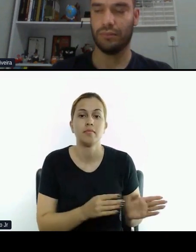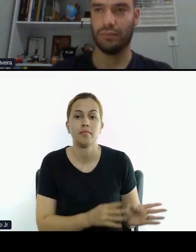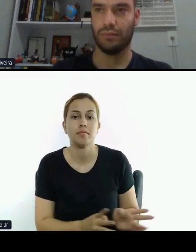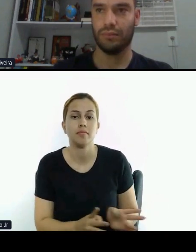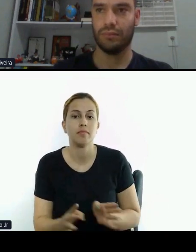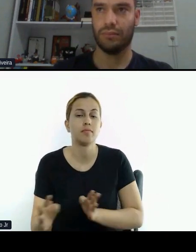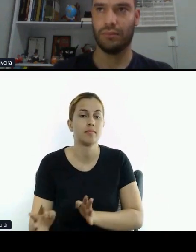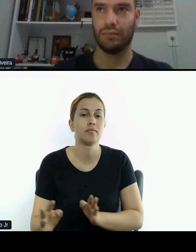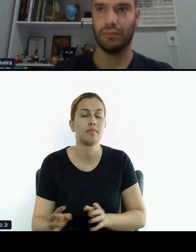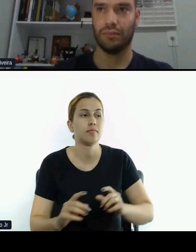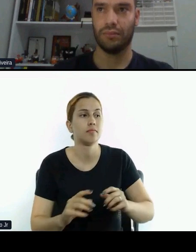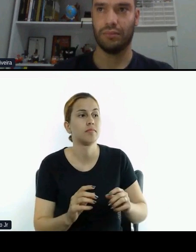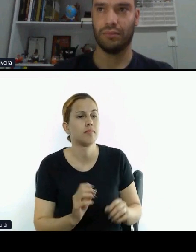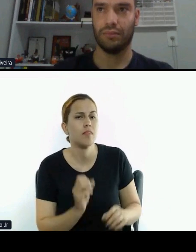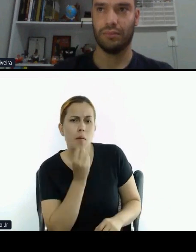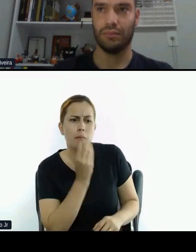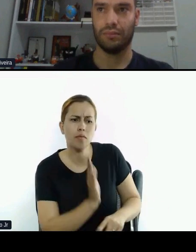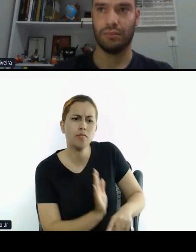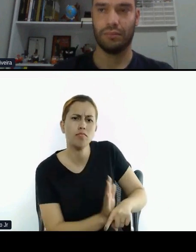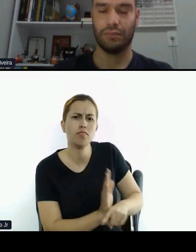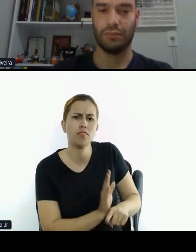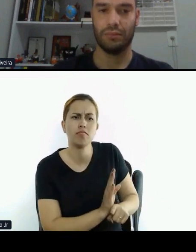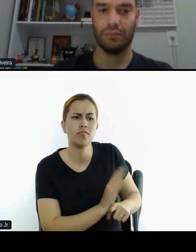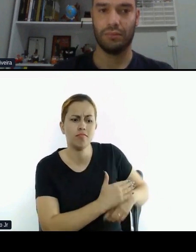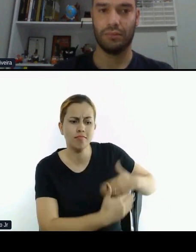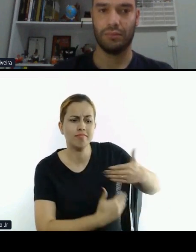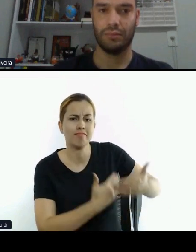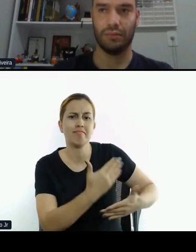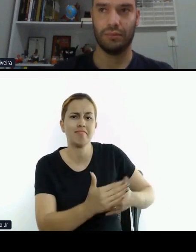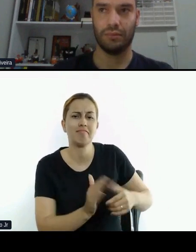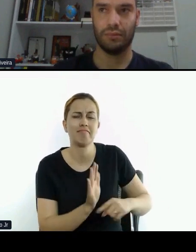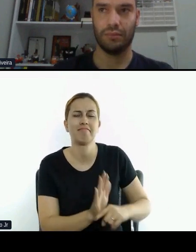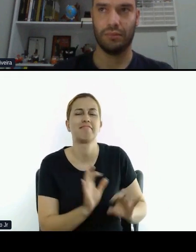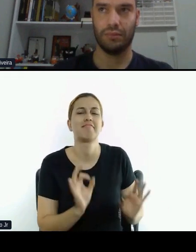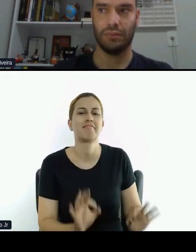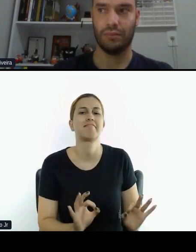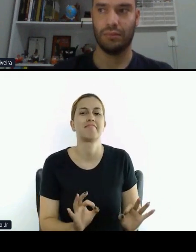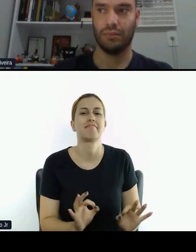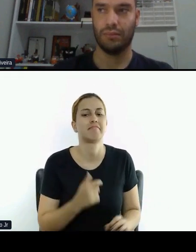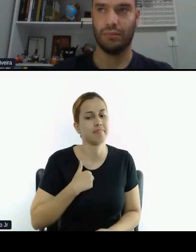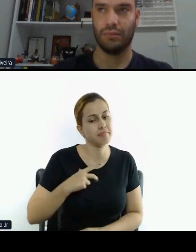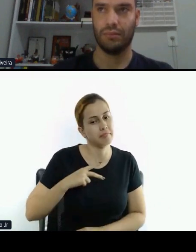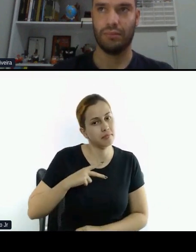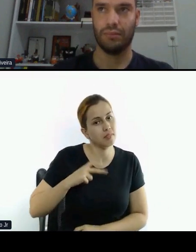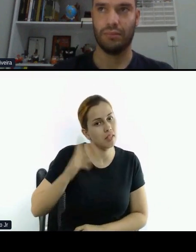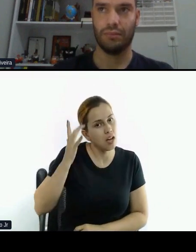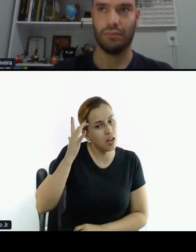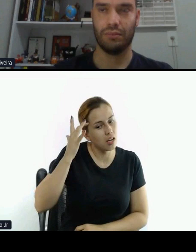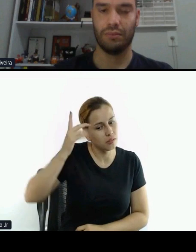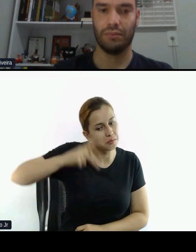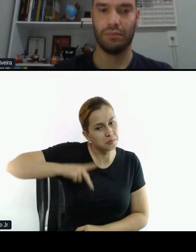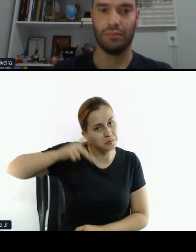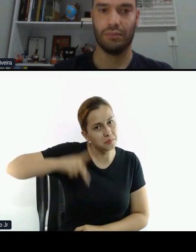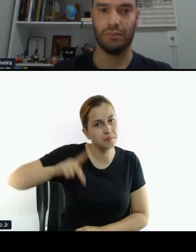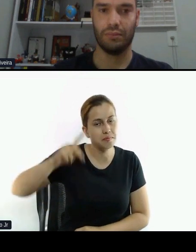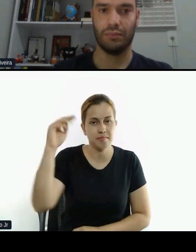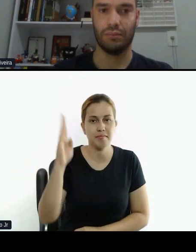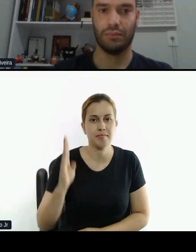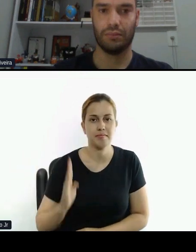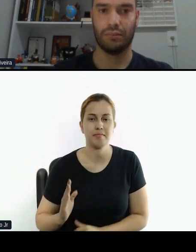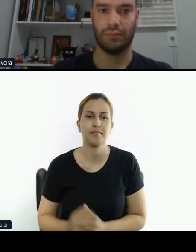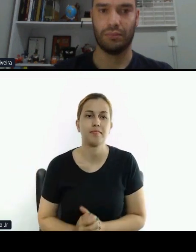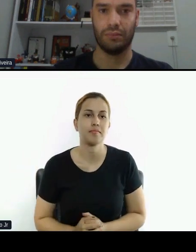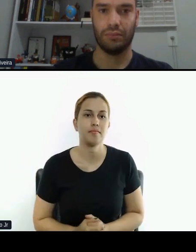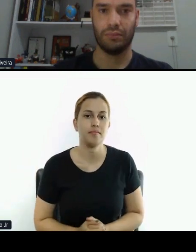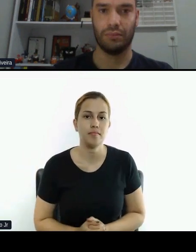grande alavanca para poder que isso ocorra, aqui particularmente no Brasil, né? Infelizmente não poderia ser assim,